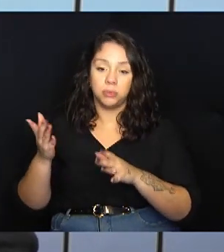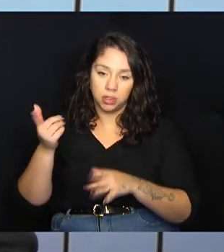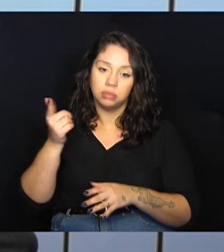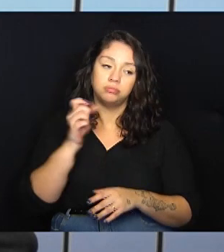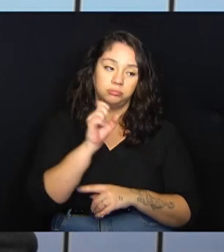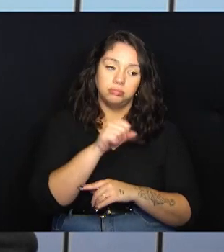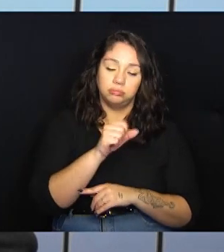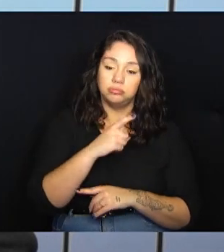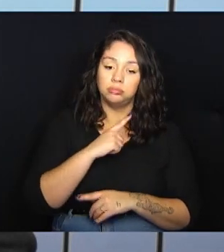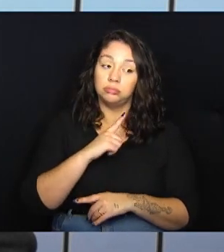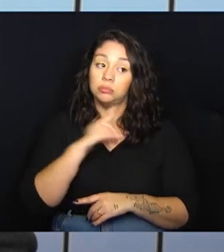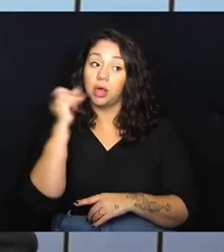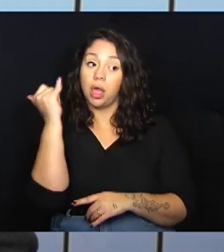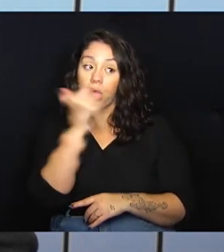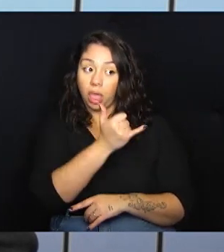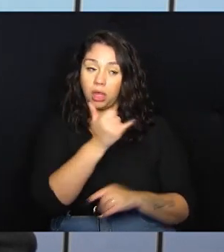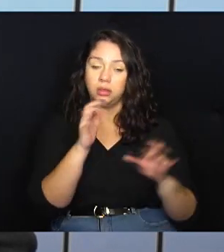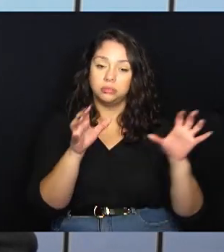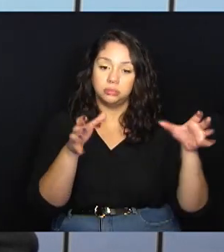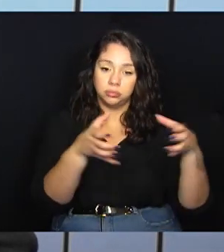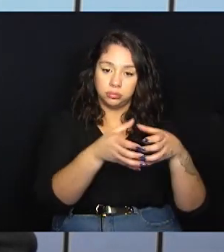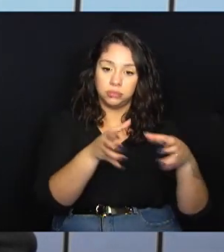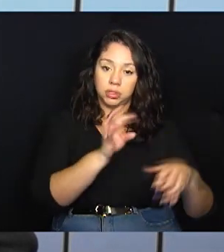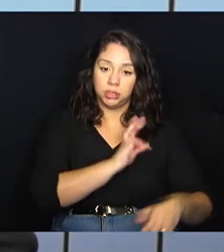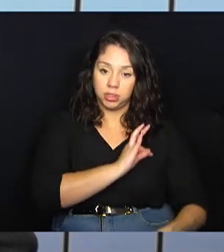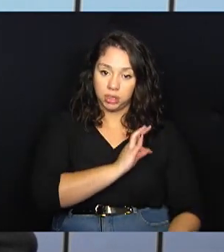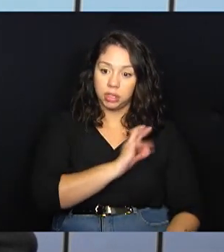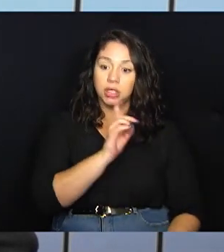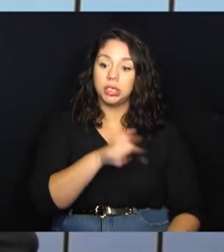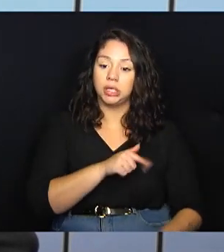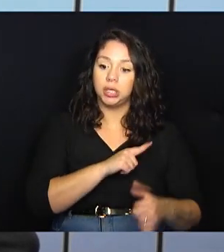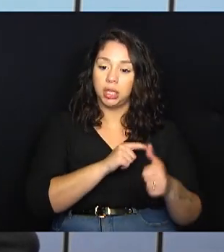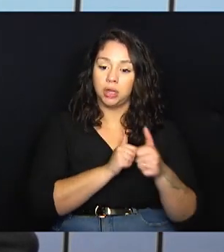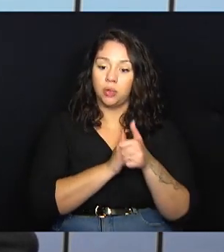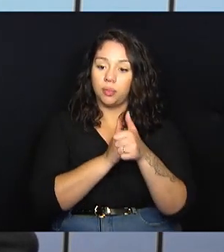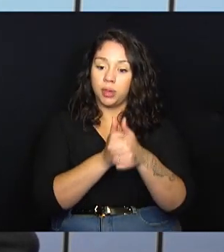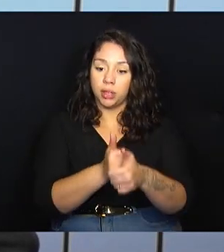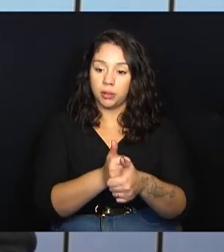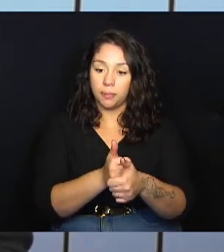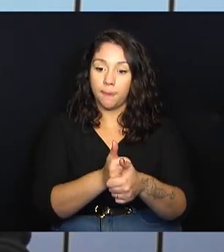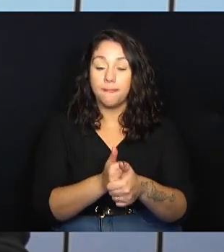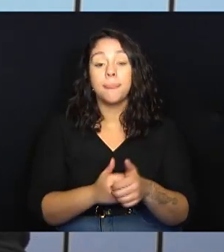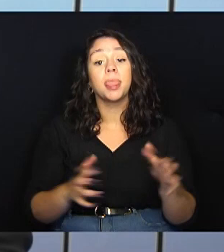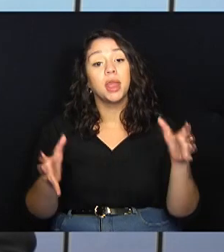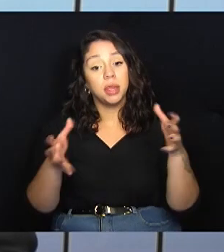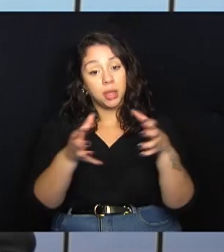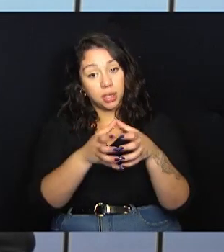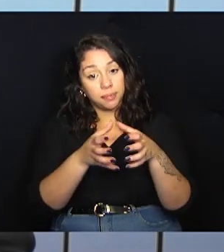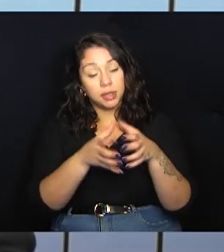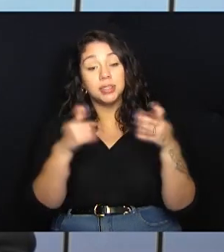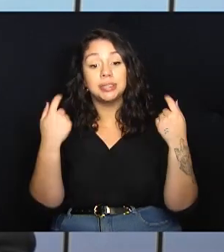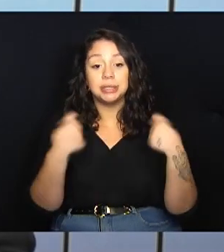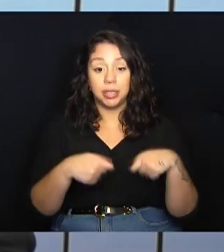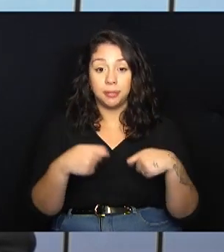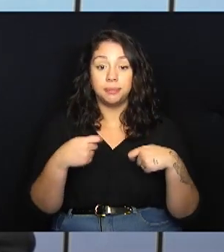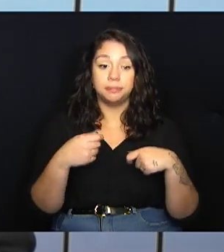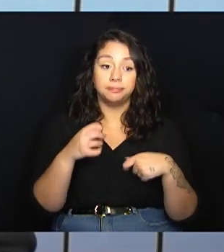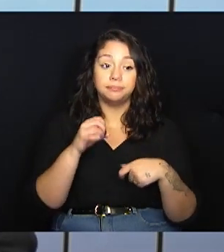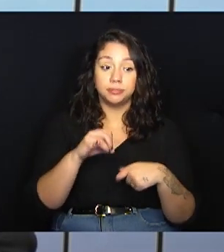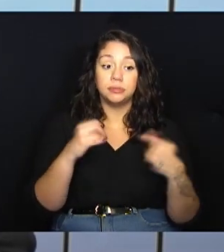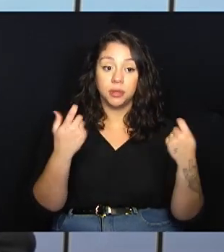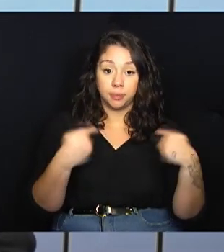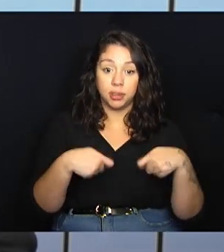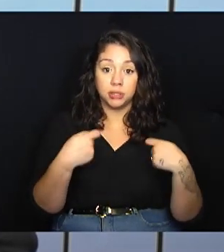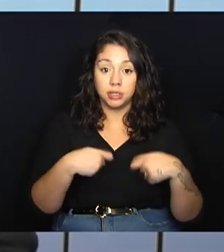ela comunica a equipe técnica que a está acompanhando e a equipe, e se necessário até a gestão, que